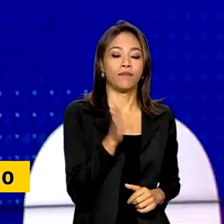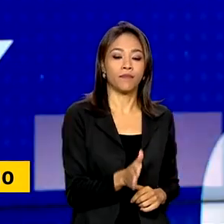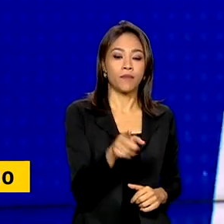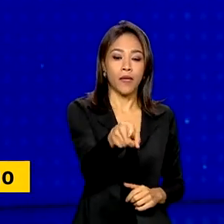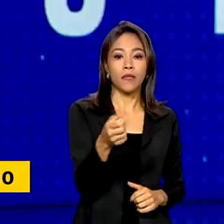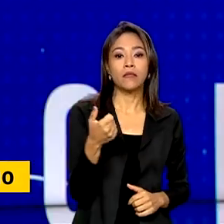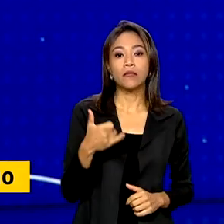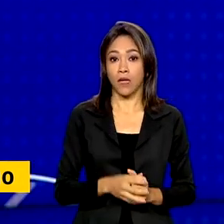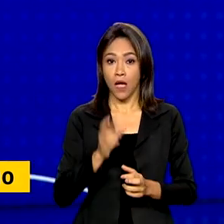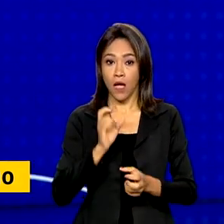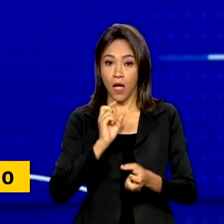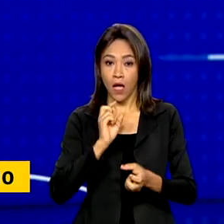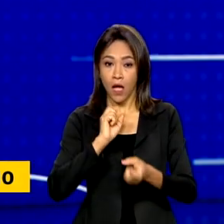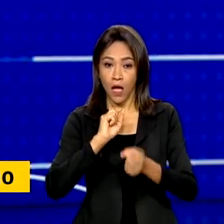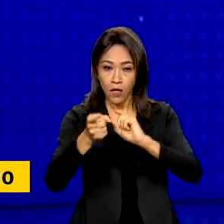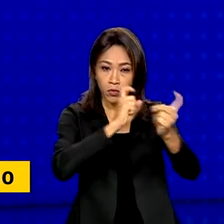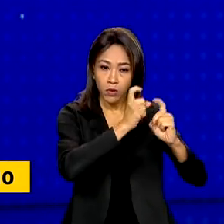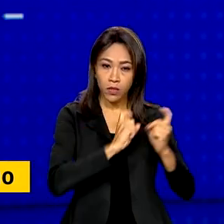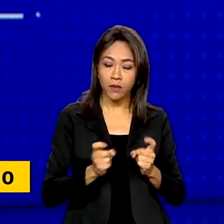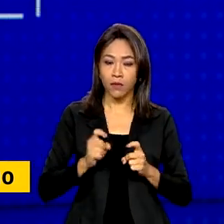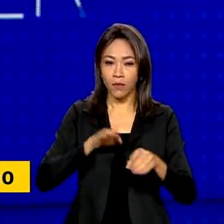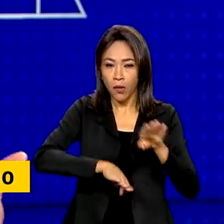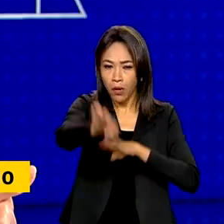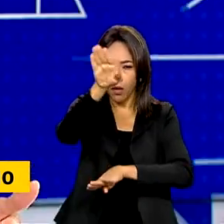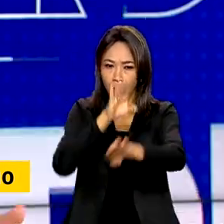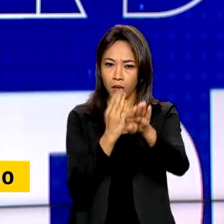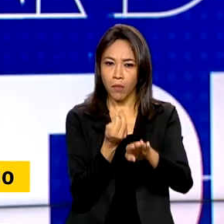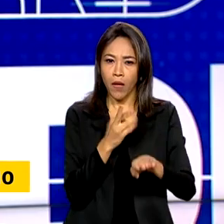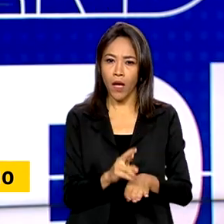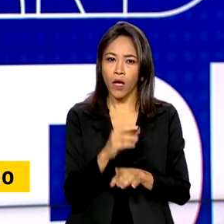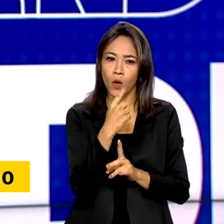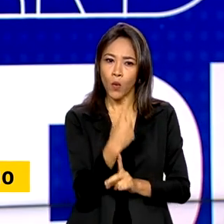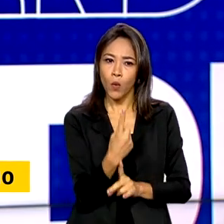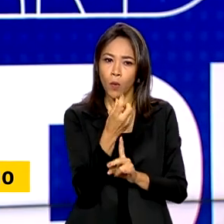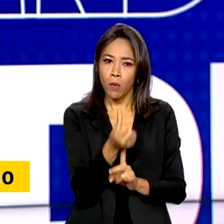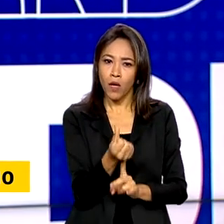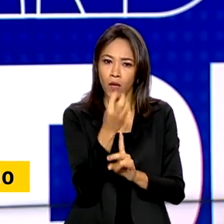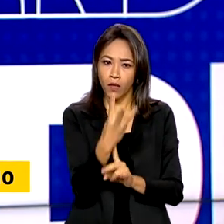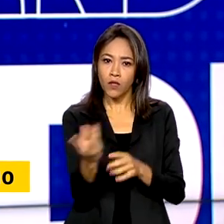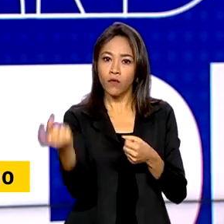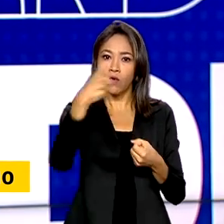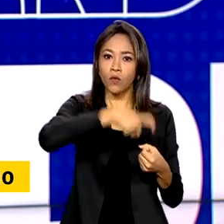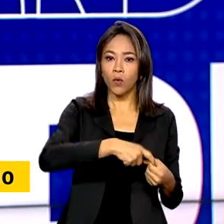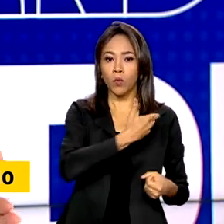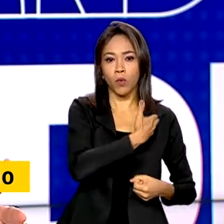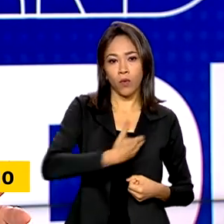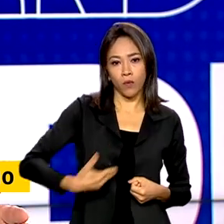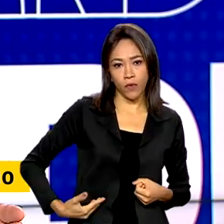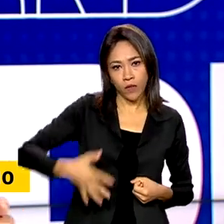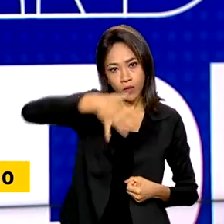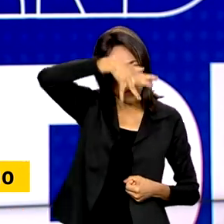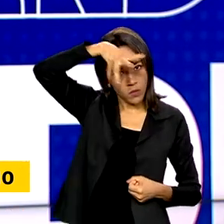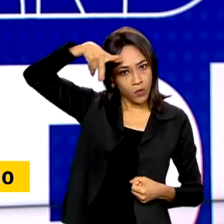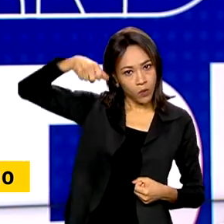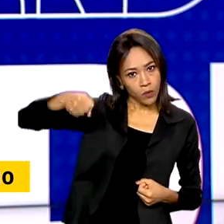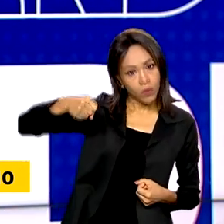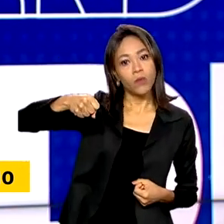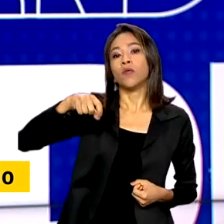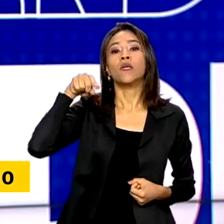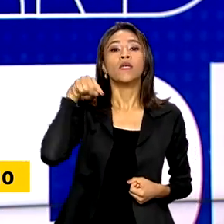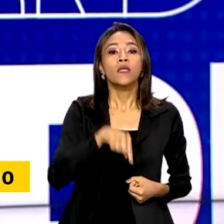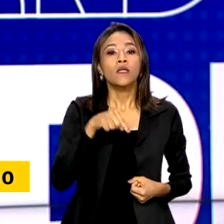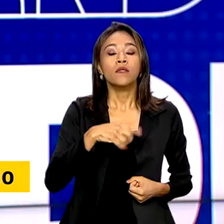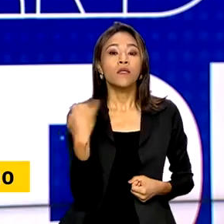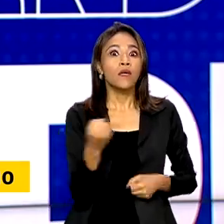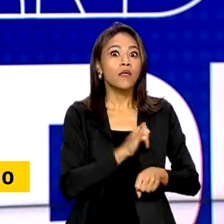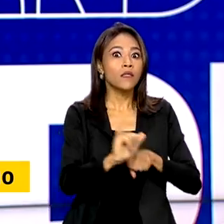A administração da BR-3 voltou para o governo de Mato Grosso. A rodovia é estratégica para a distribuição da